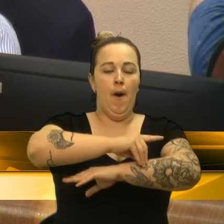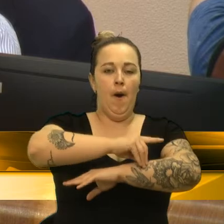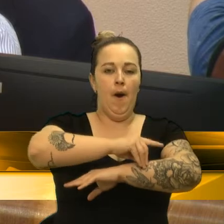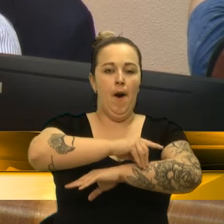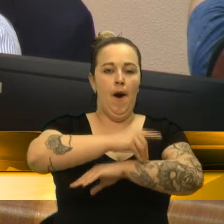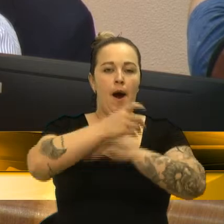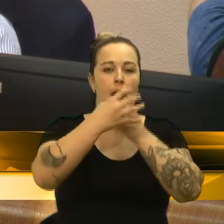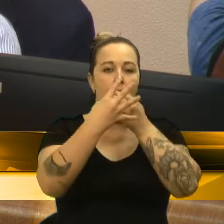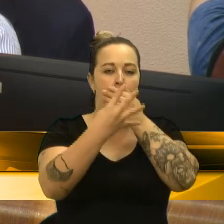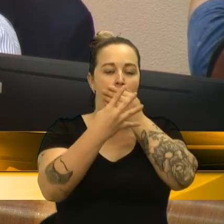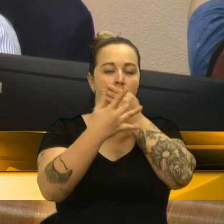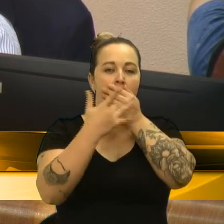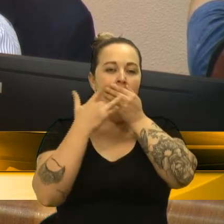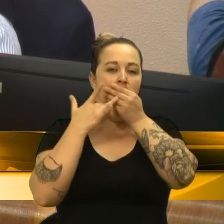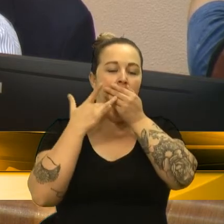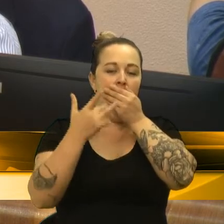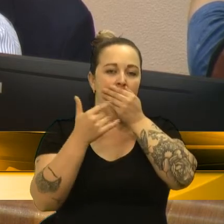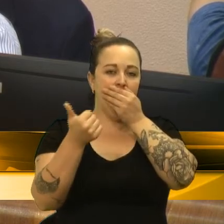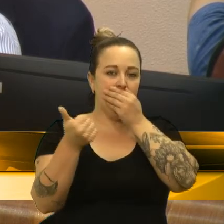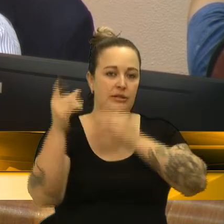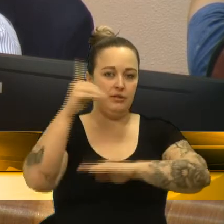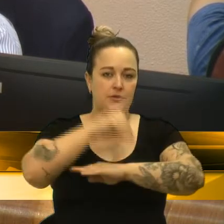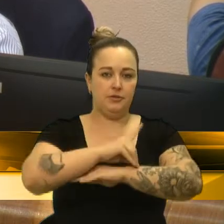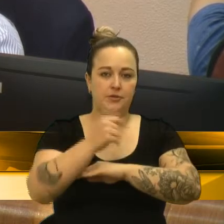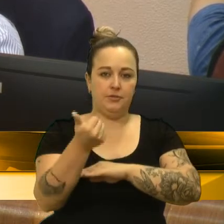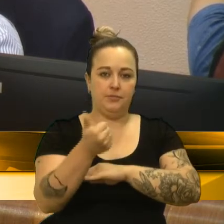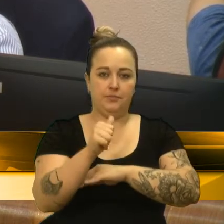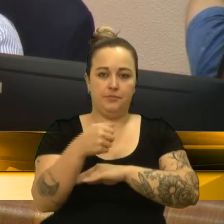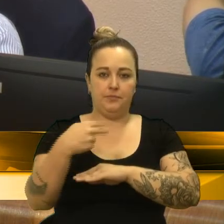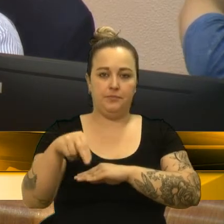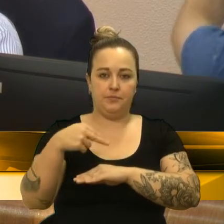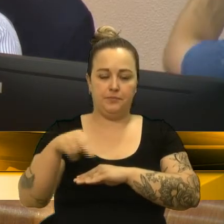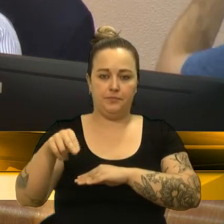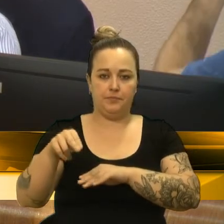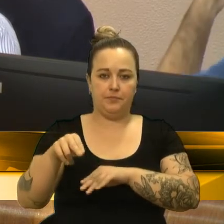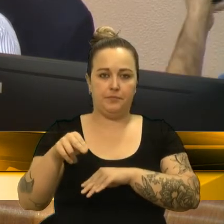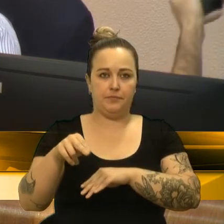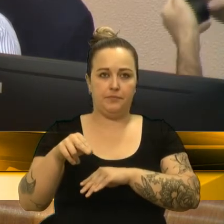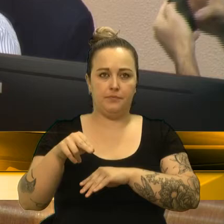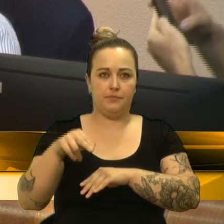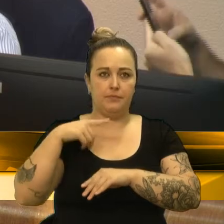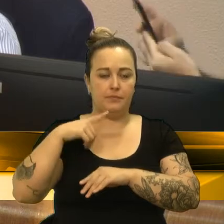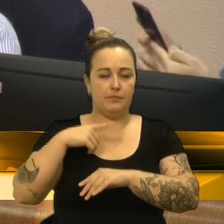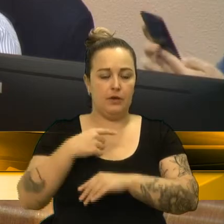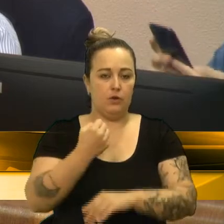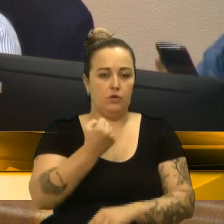de dezembro, que demonstra registro de protocolo e que atribui o número